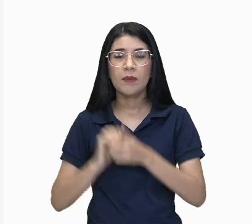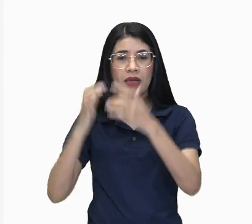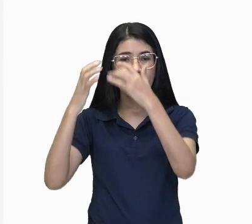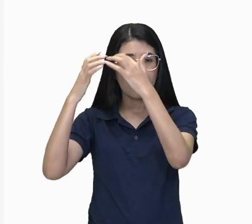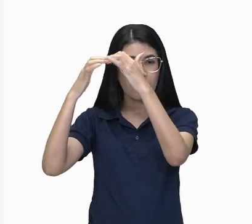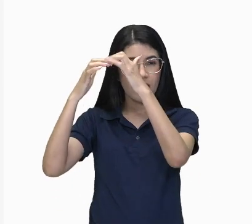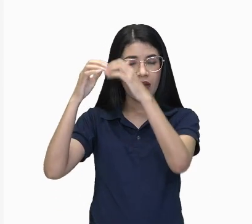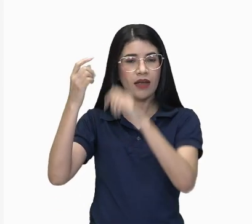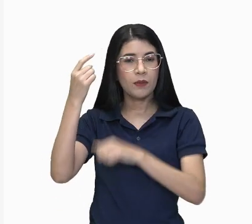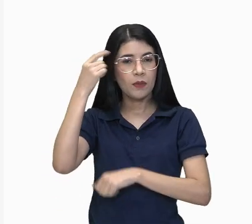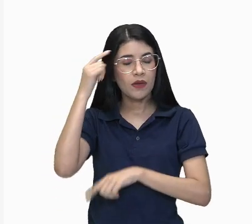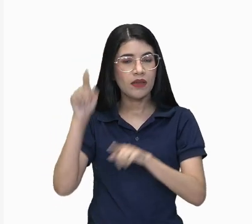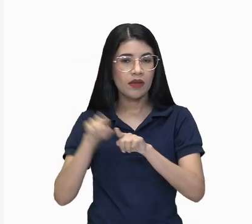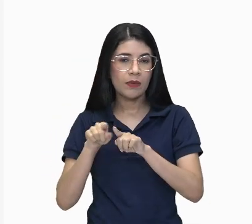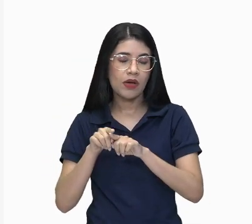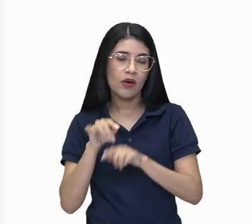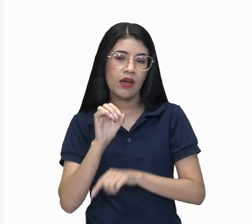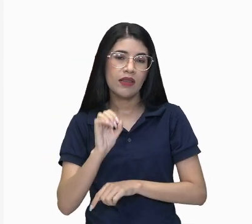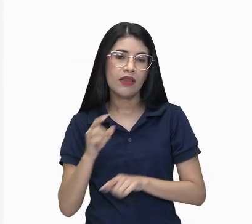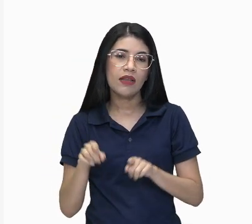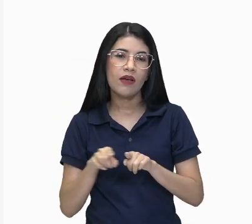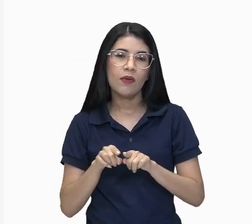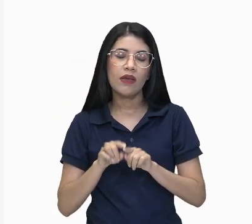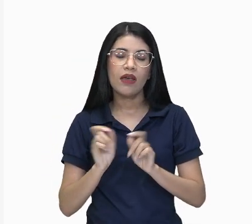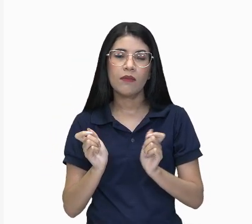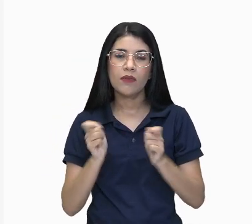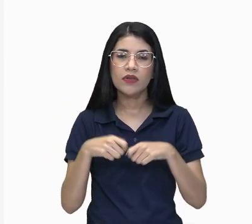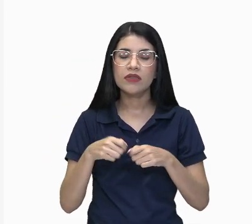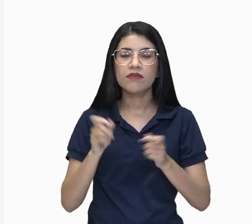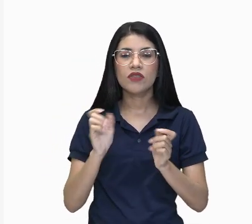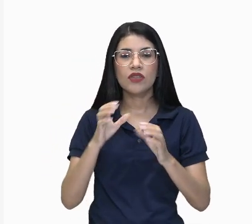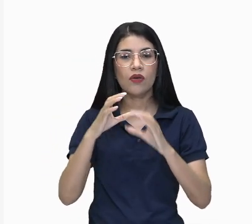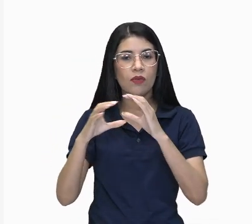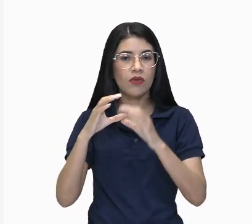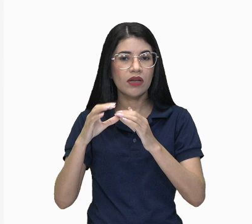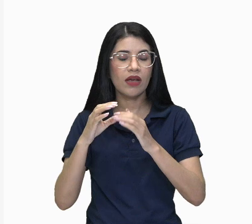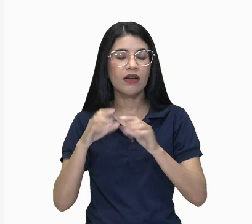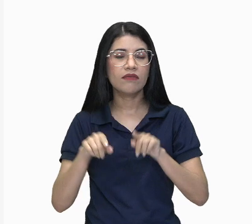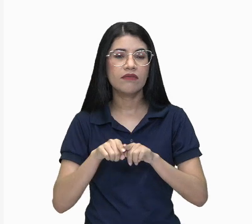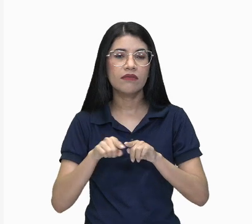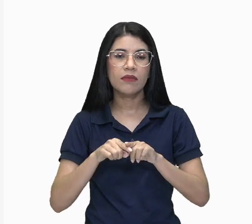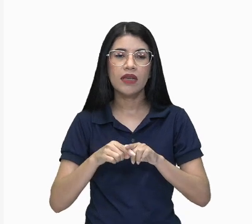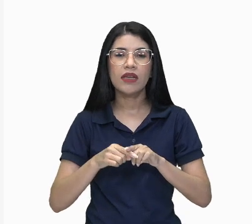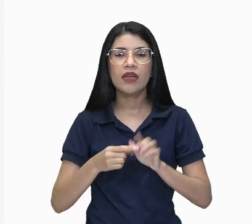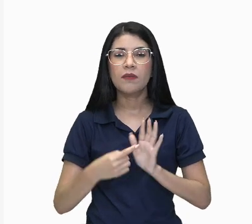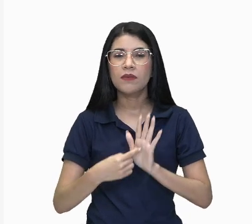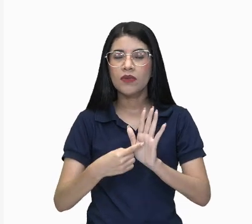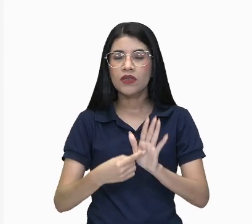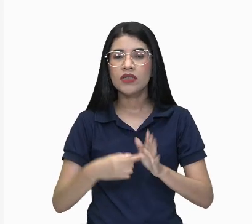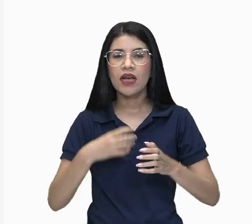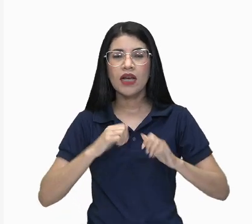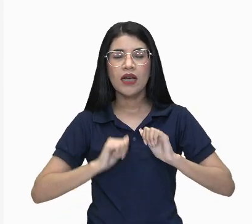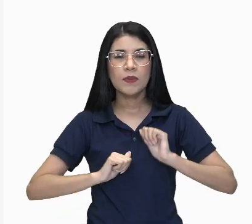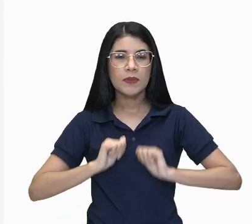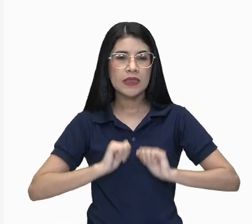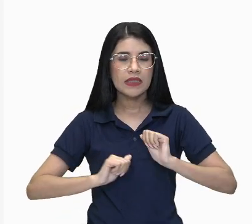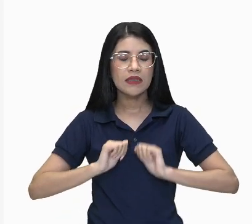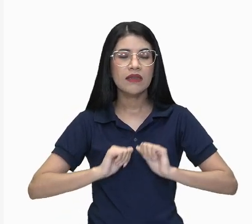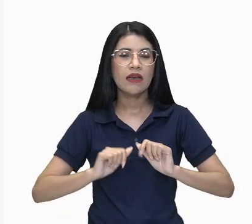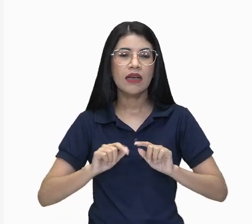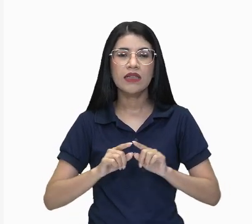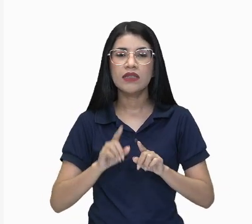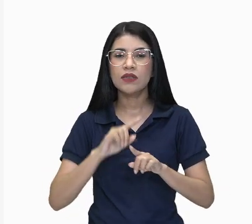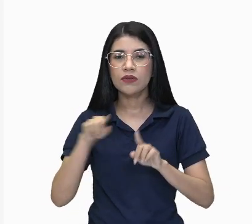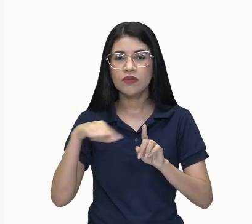né? Ou ainda das nossas possibilidades de comunicar e expressar nossos anseios e intenções. A